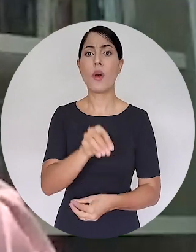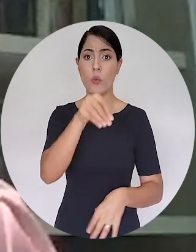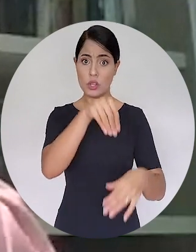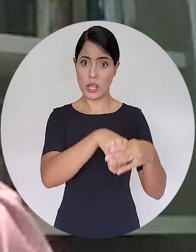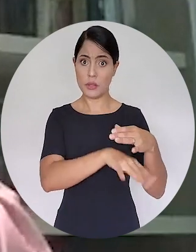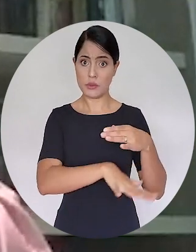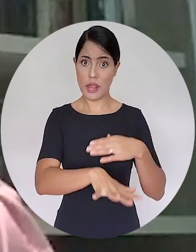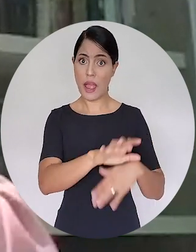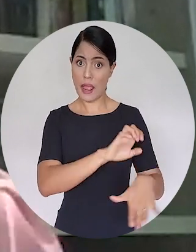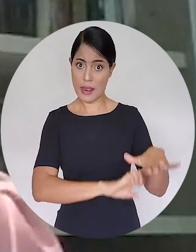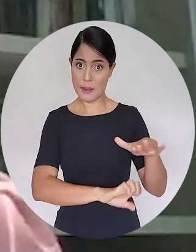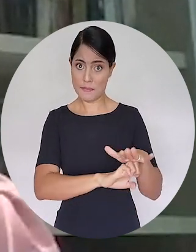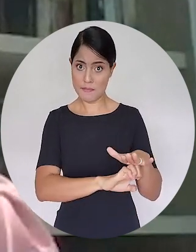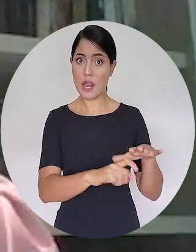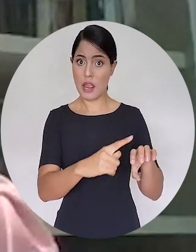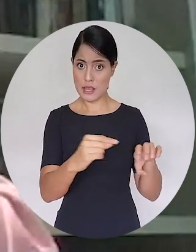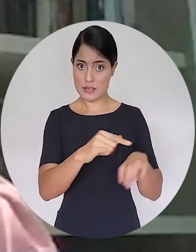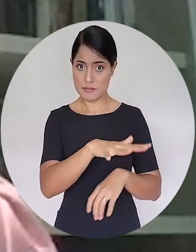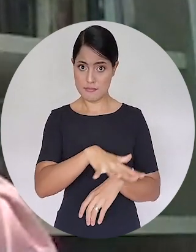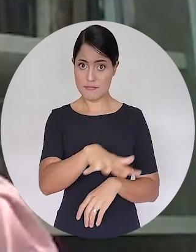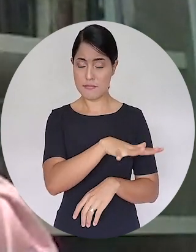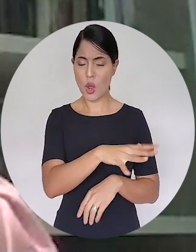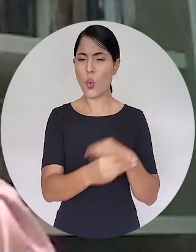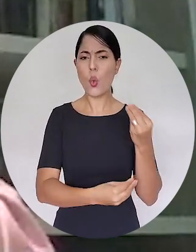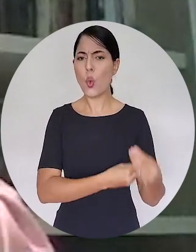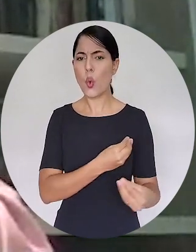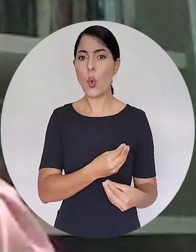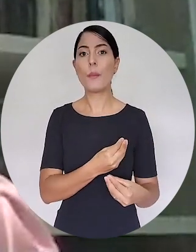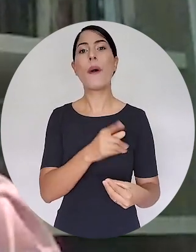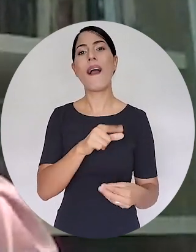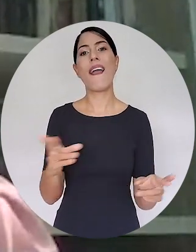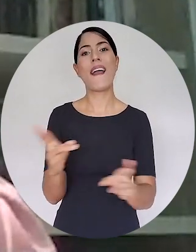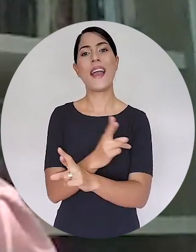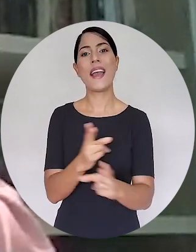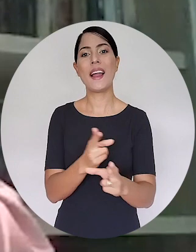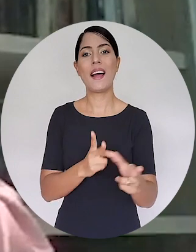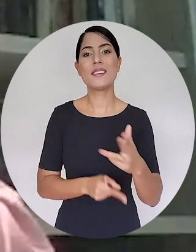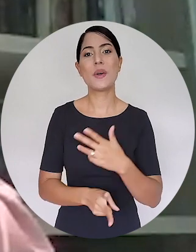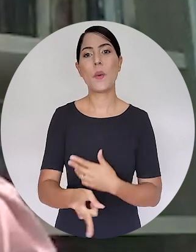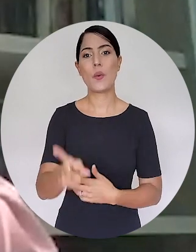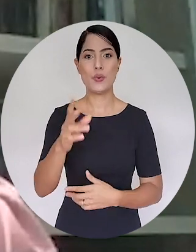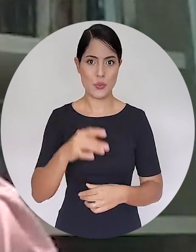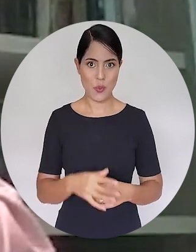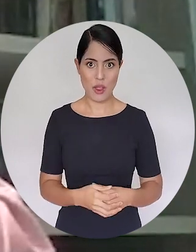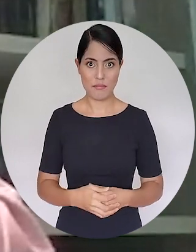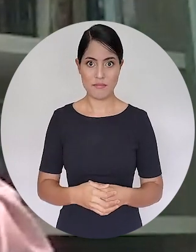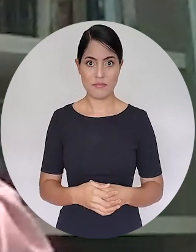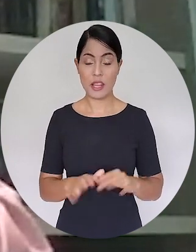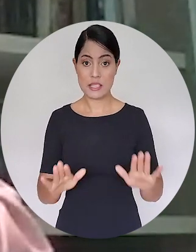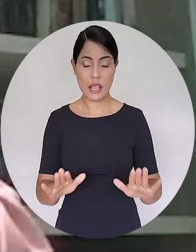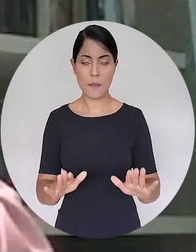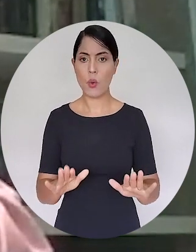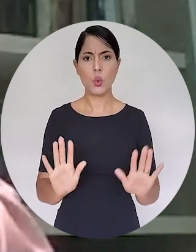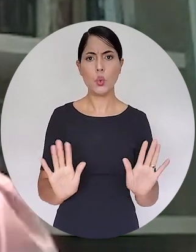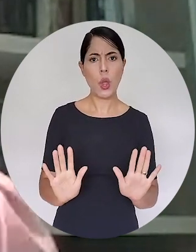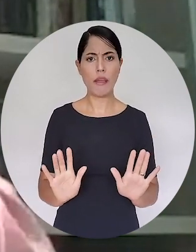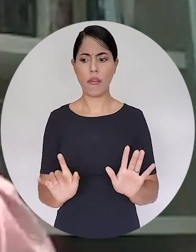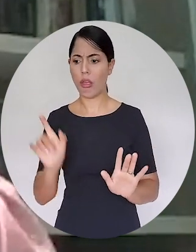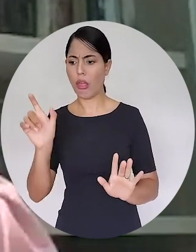meio empresarial porque a gente está falando de relações continuadas e que não necessariamente as partes